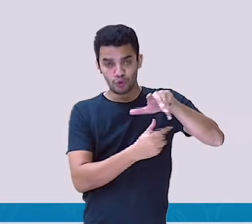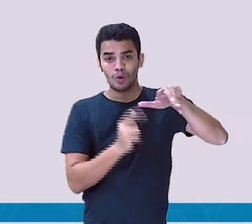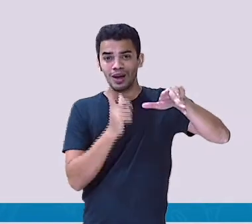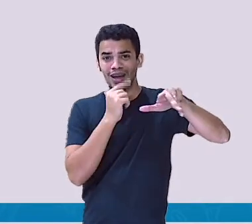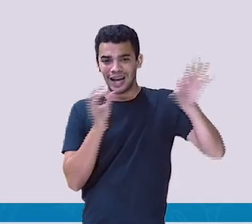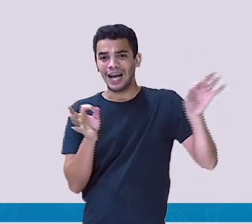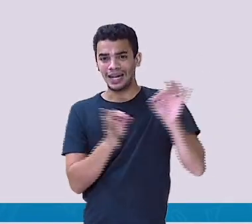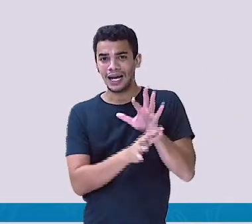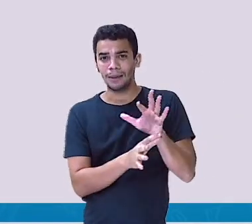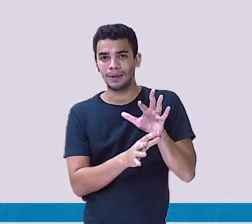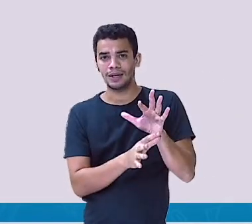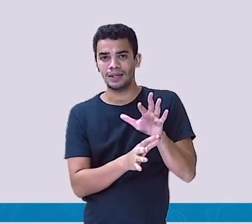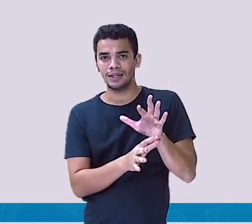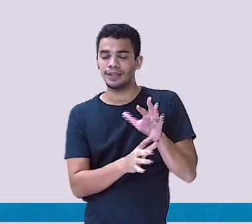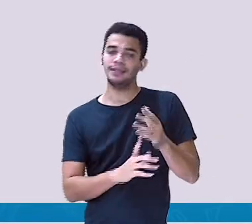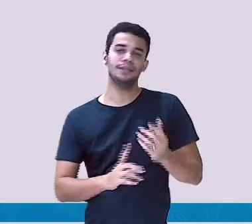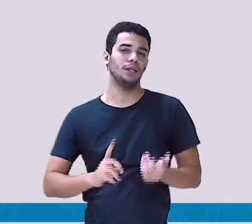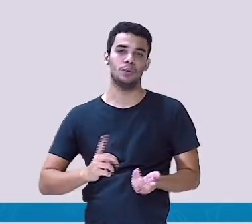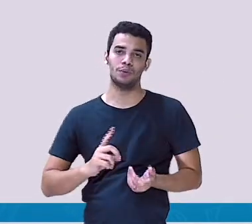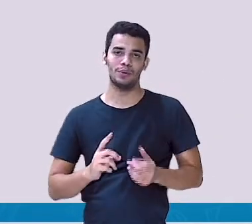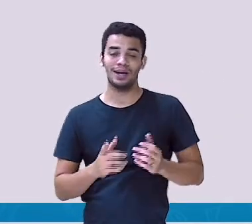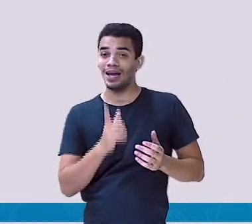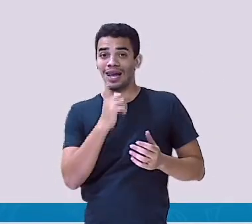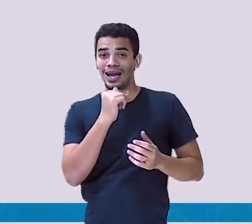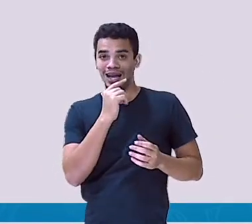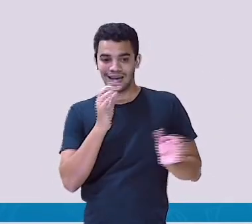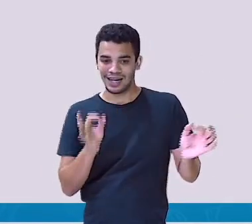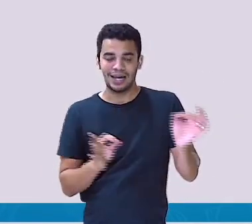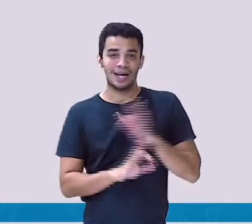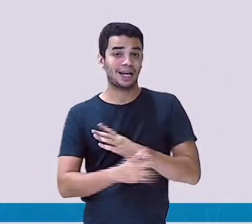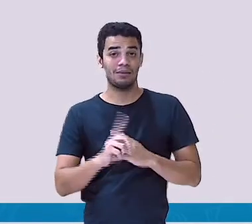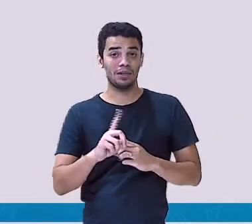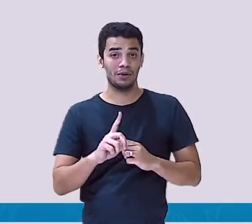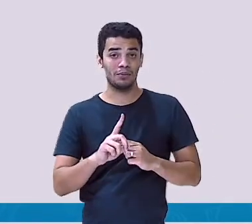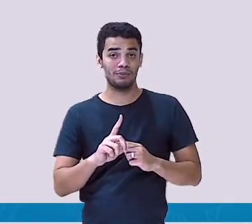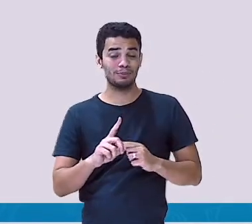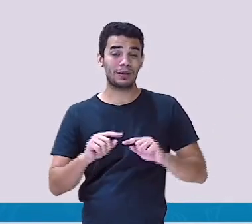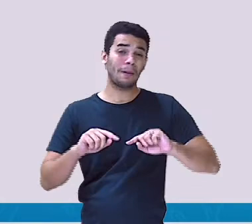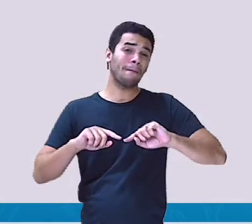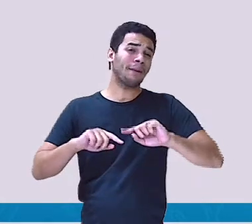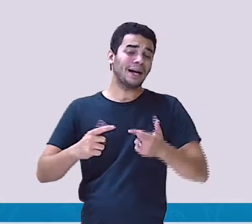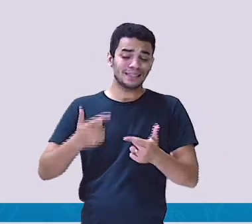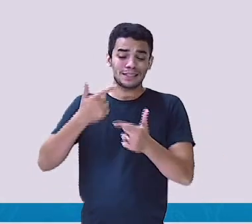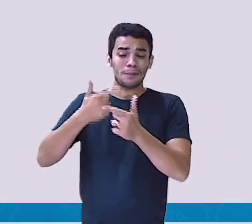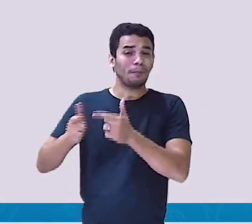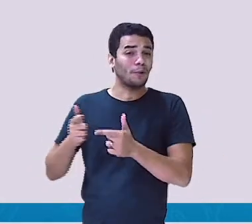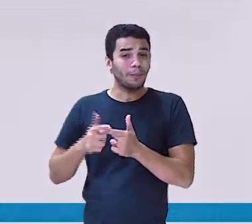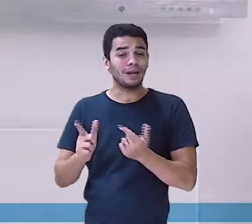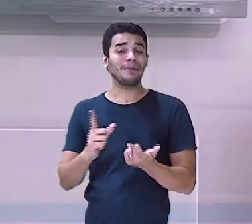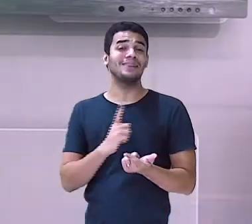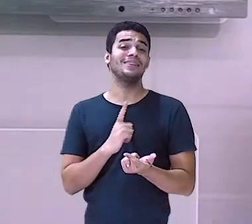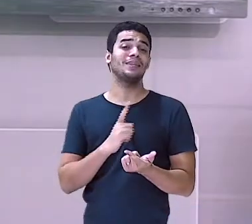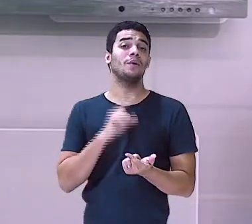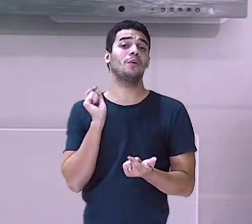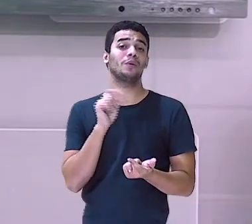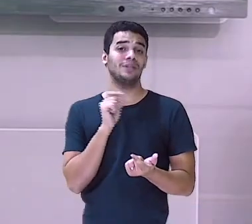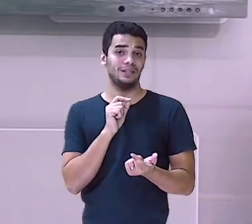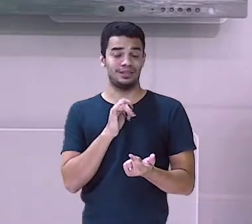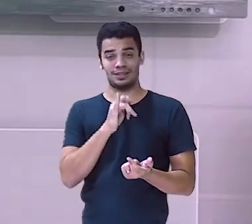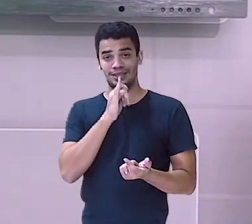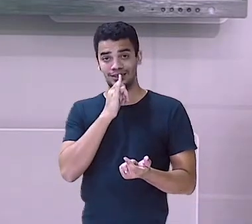humano polui essa água. Nós precisamos de água que é chamada de água potável, água que se